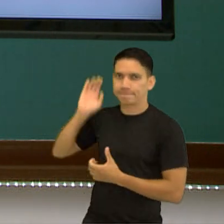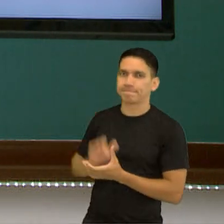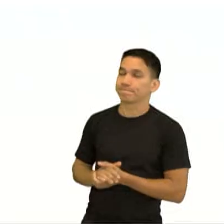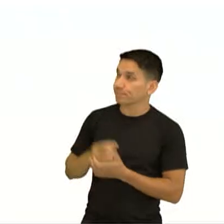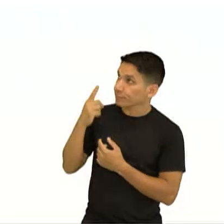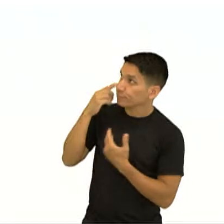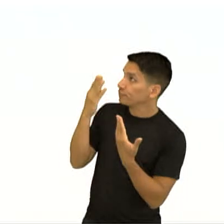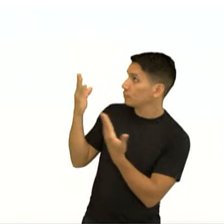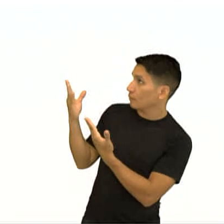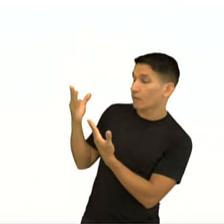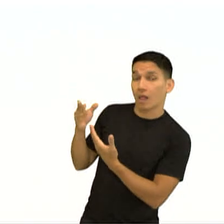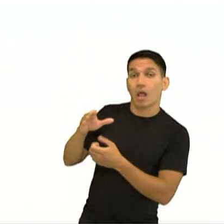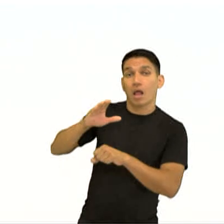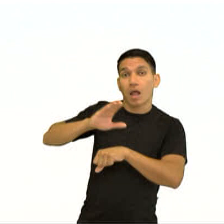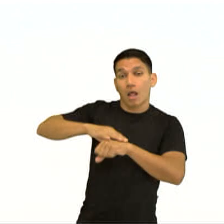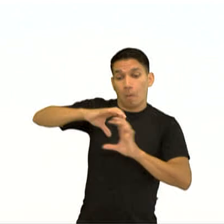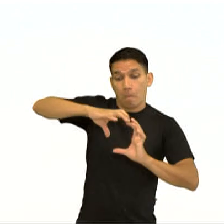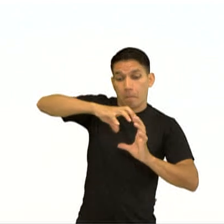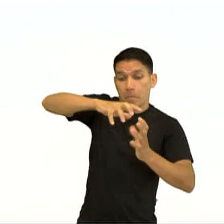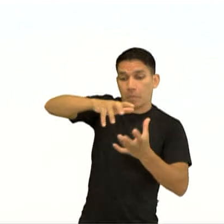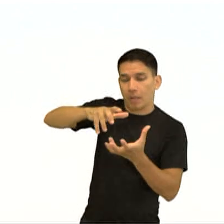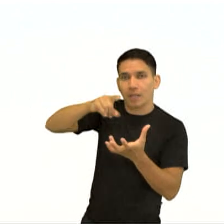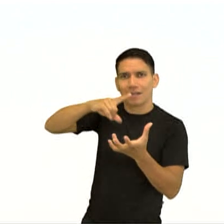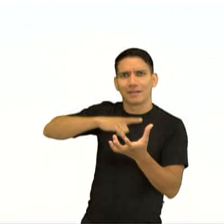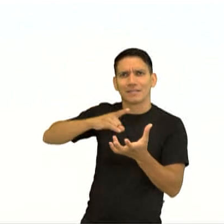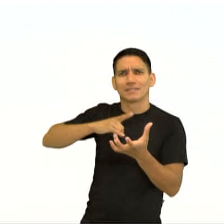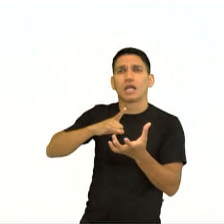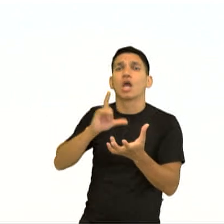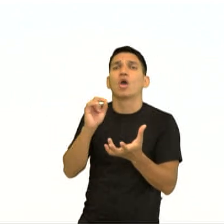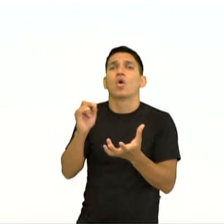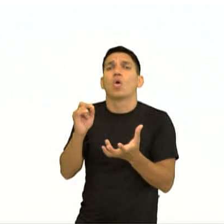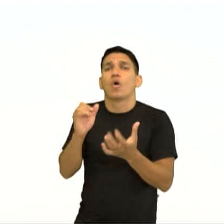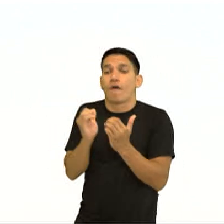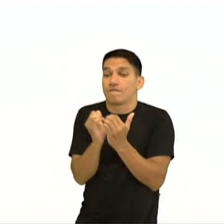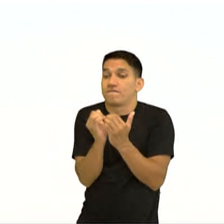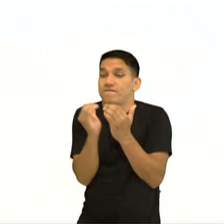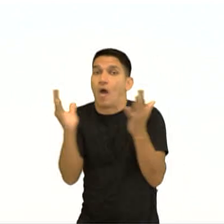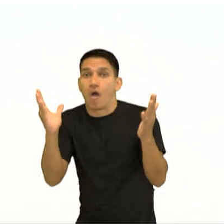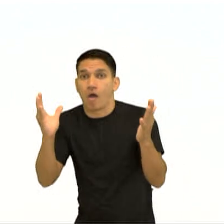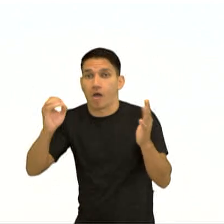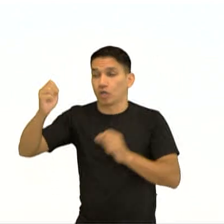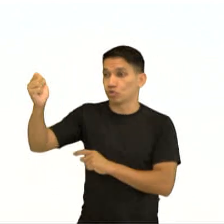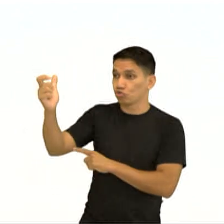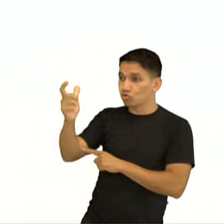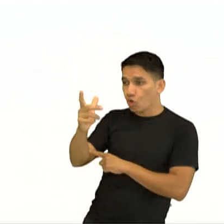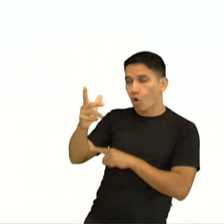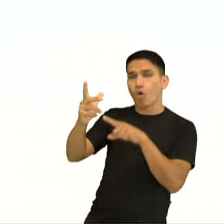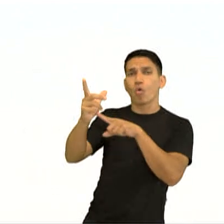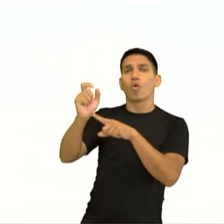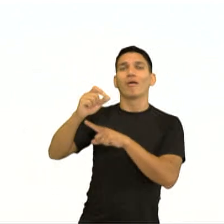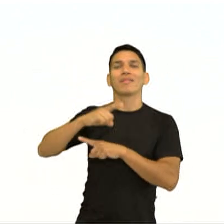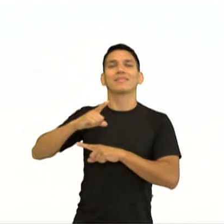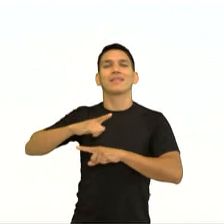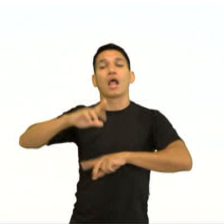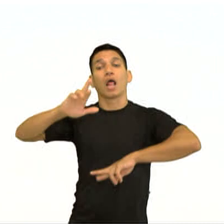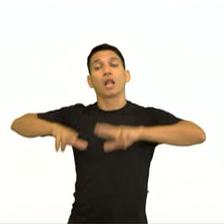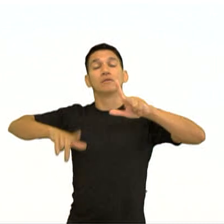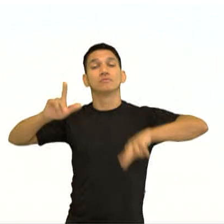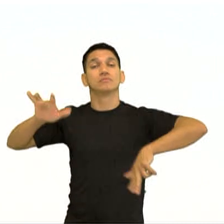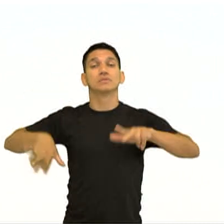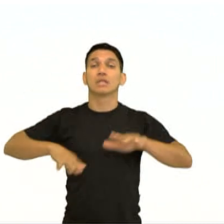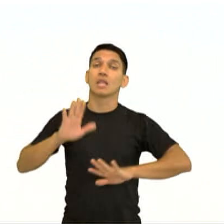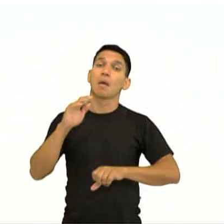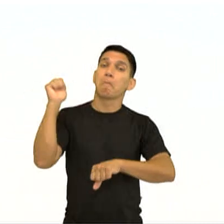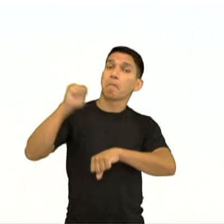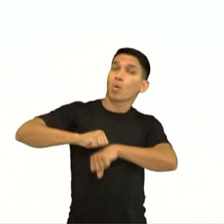planetas se formaram nas regiões mais externas do sistema solar, as substâncias voláteis